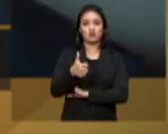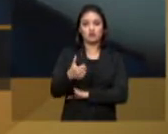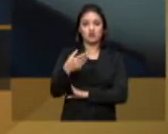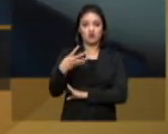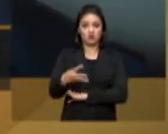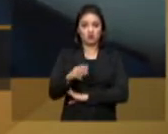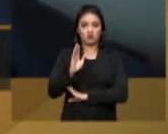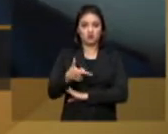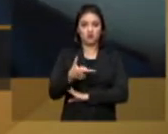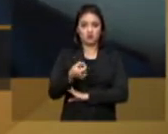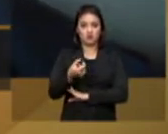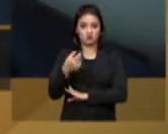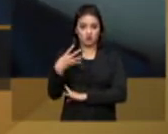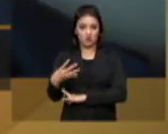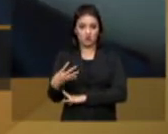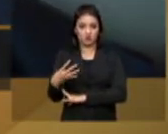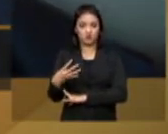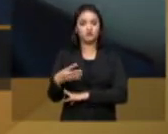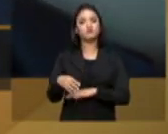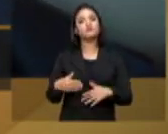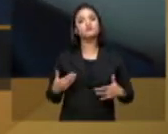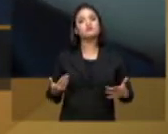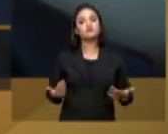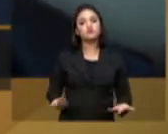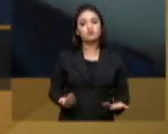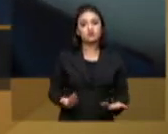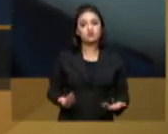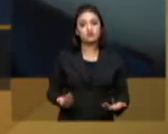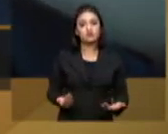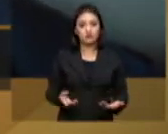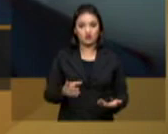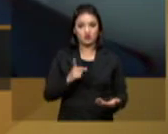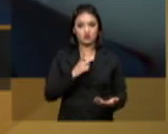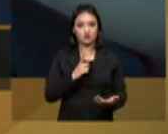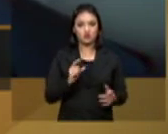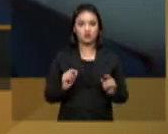12.514/2004. Nesse caso, a Corte reputou